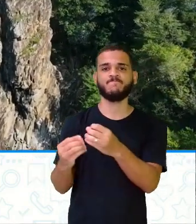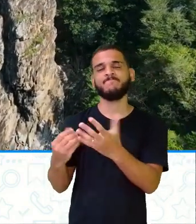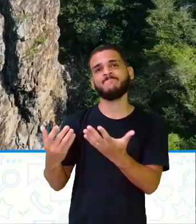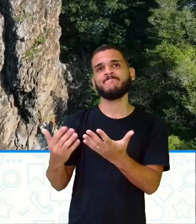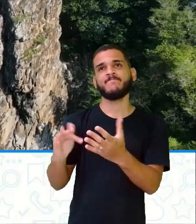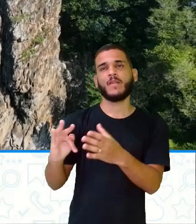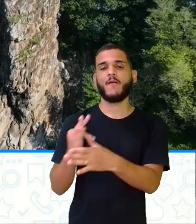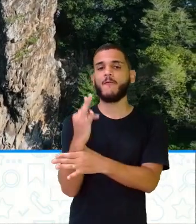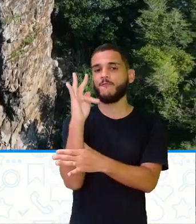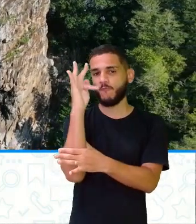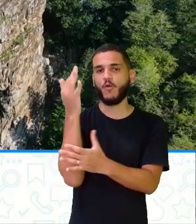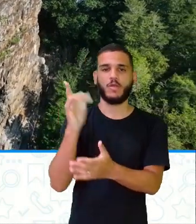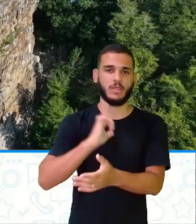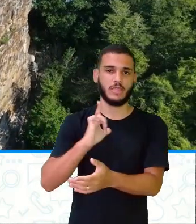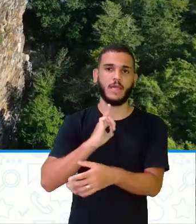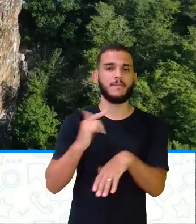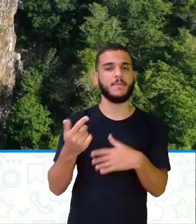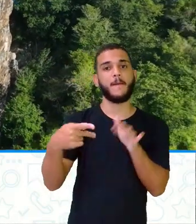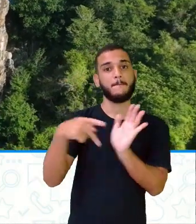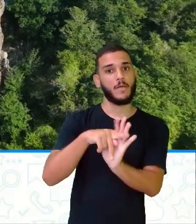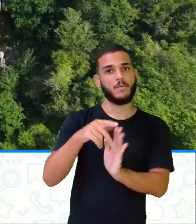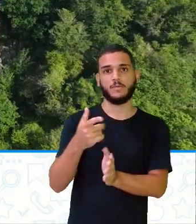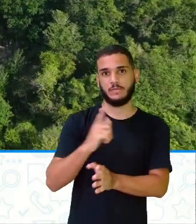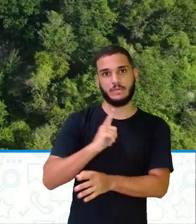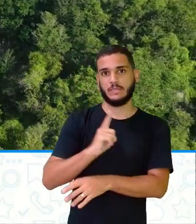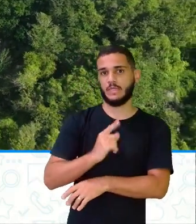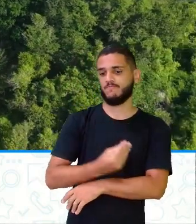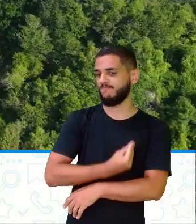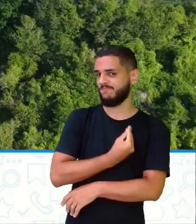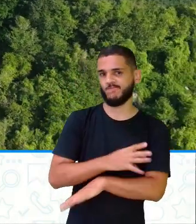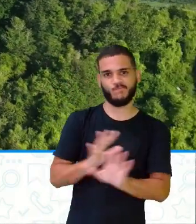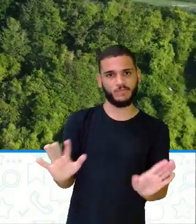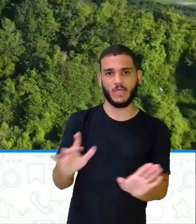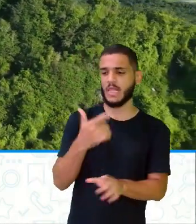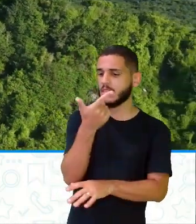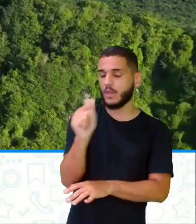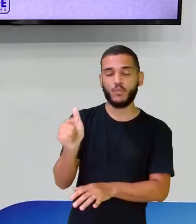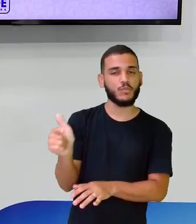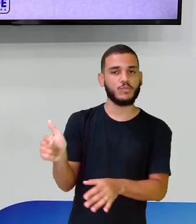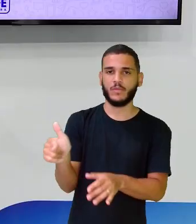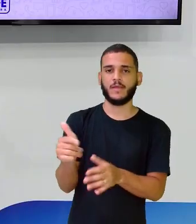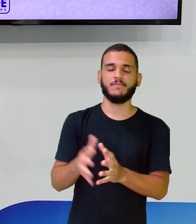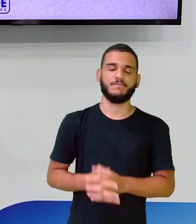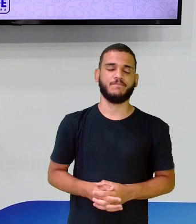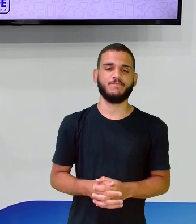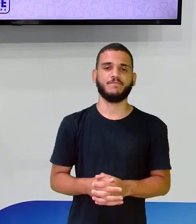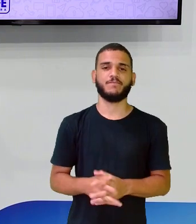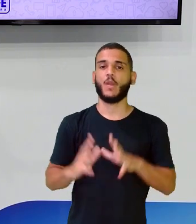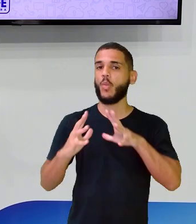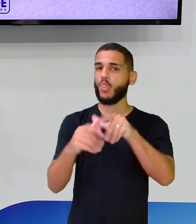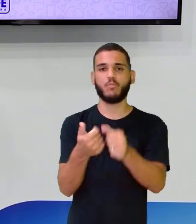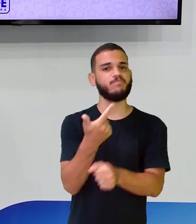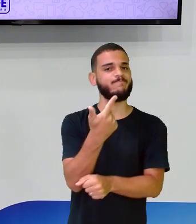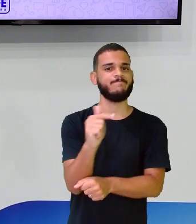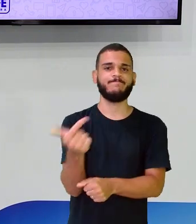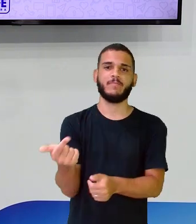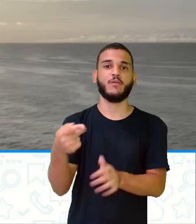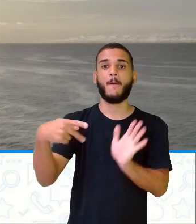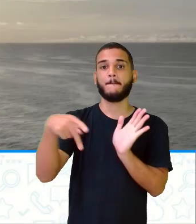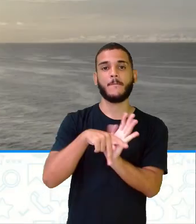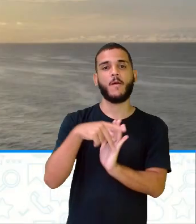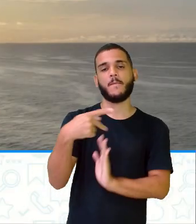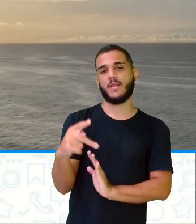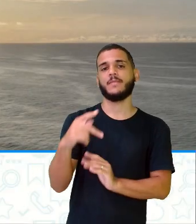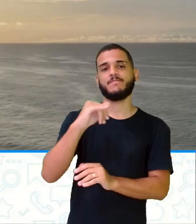significa isso? Tem cinco plantas que só existem naquele lugar, não existe mais em nenhum outro lugar do mundo, tá? E